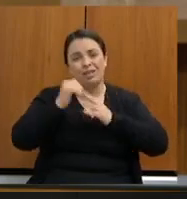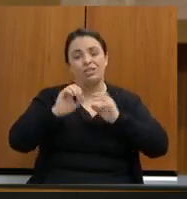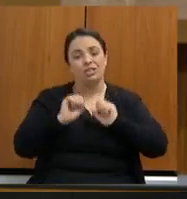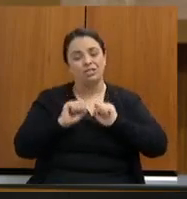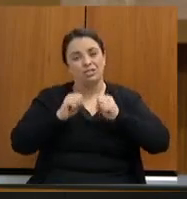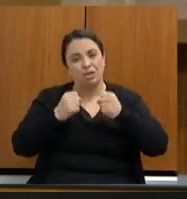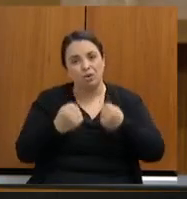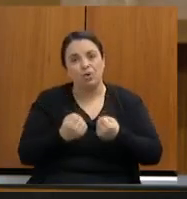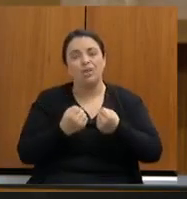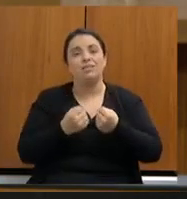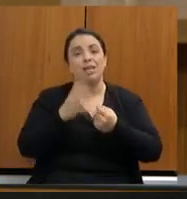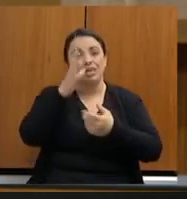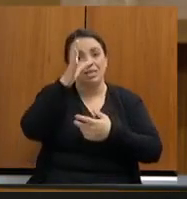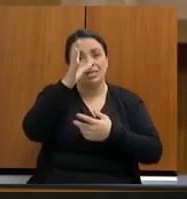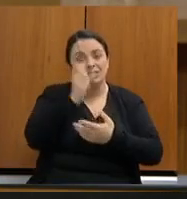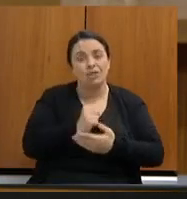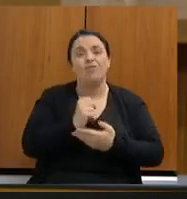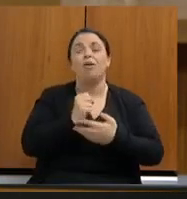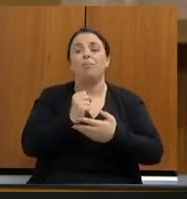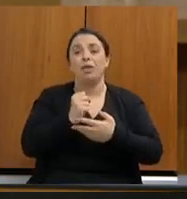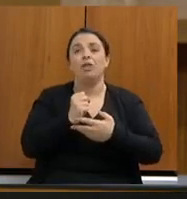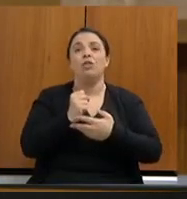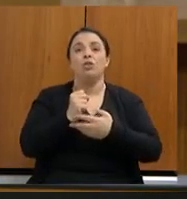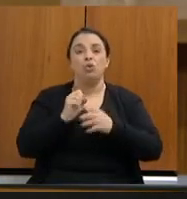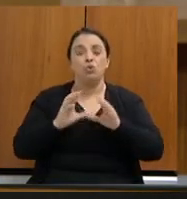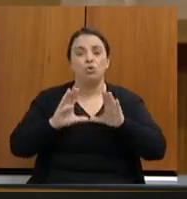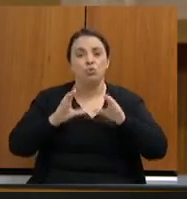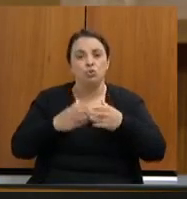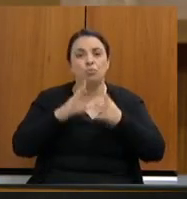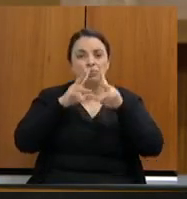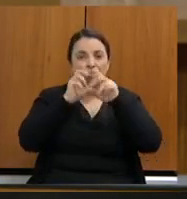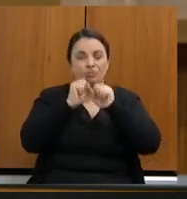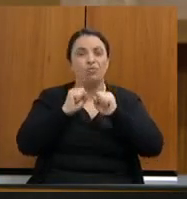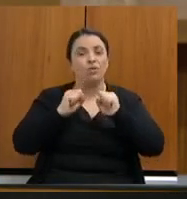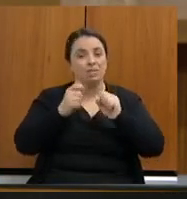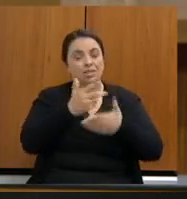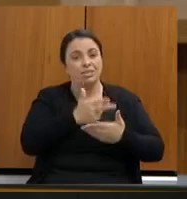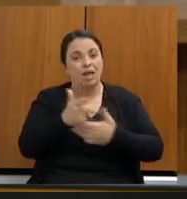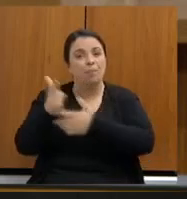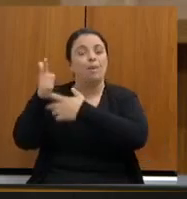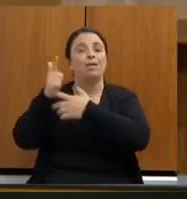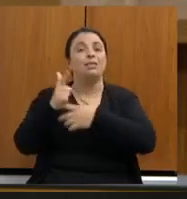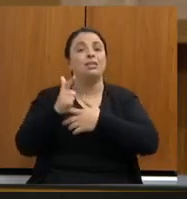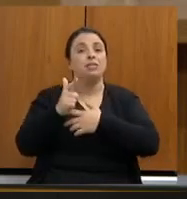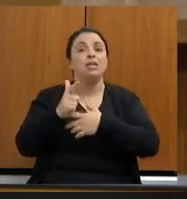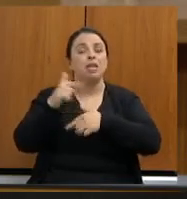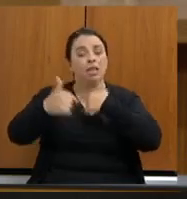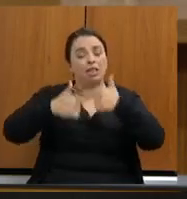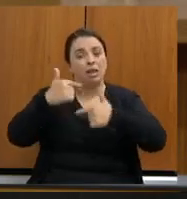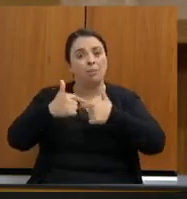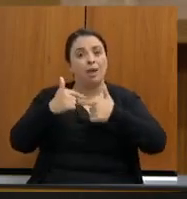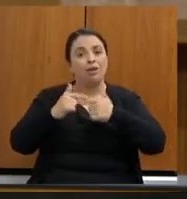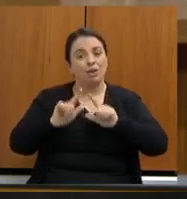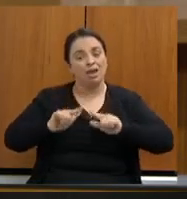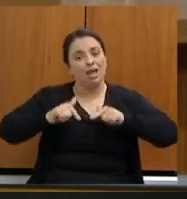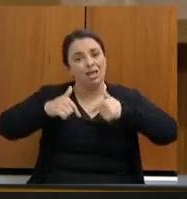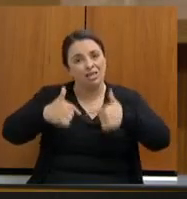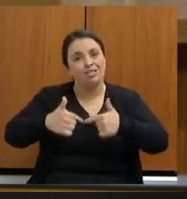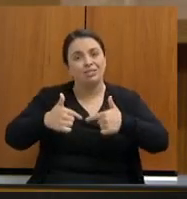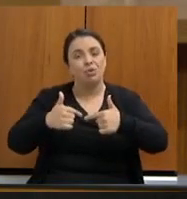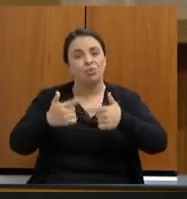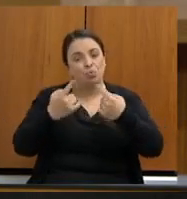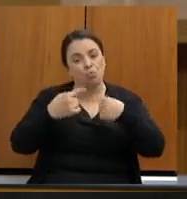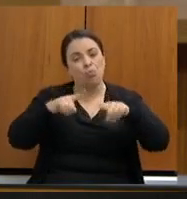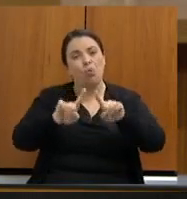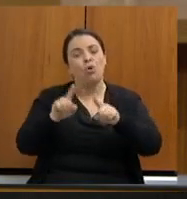e Forças Armadas envolvidos no combate nas ações de combate à covid-19 ordenados por prioridade